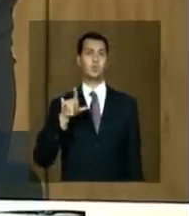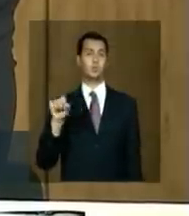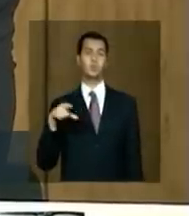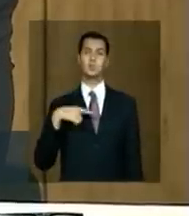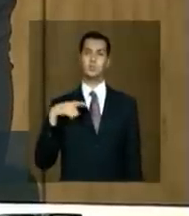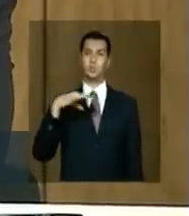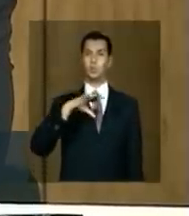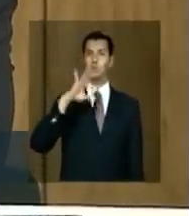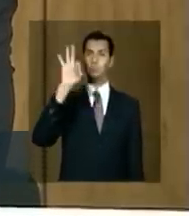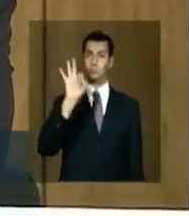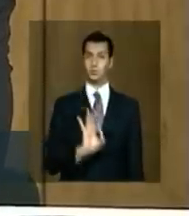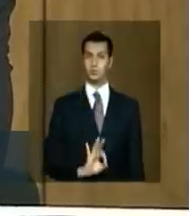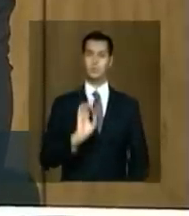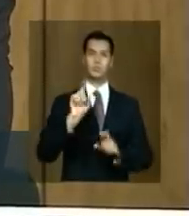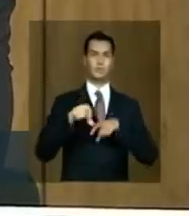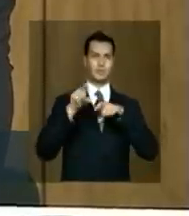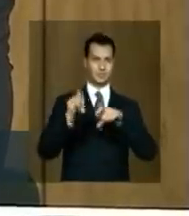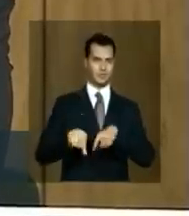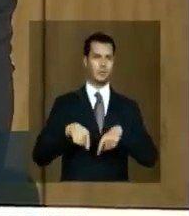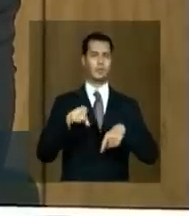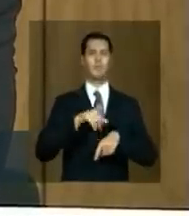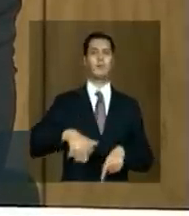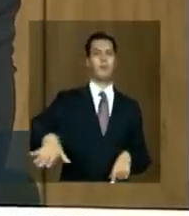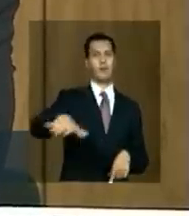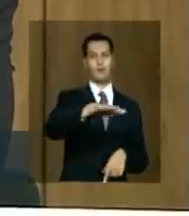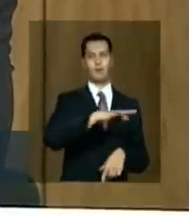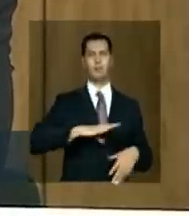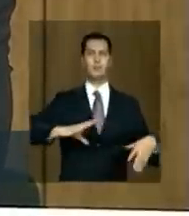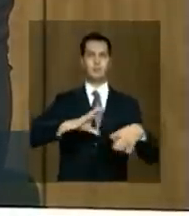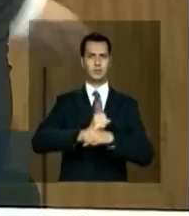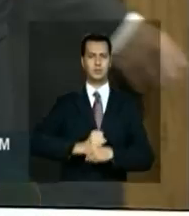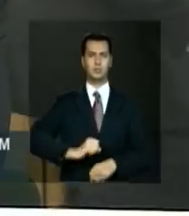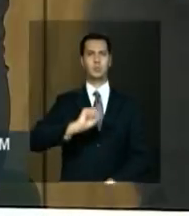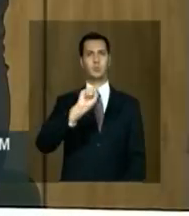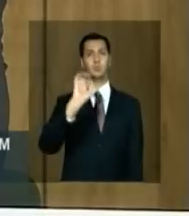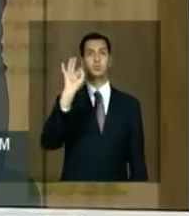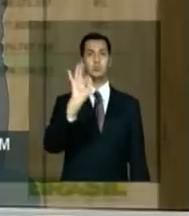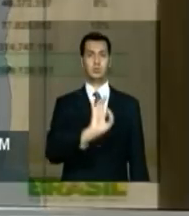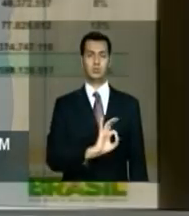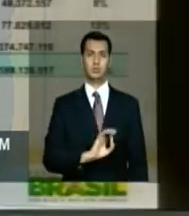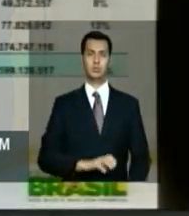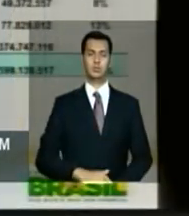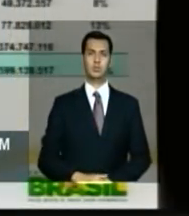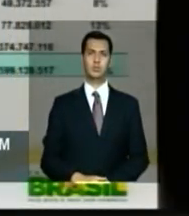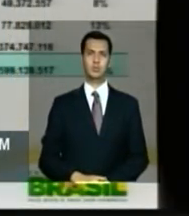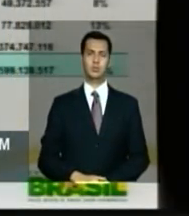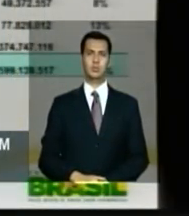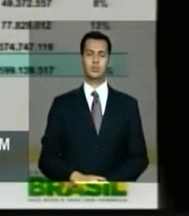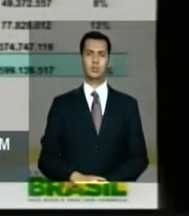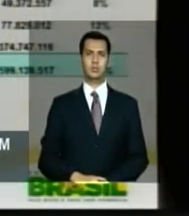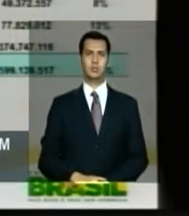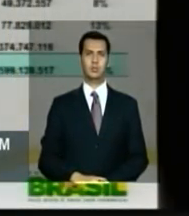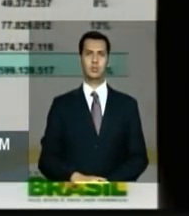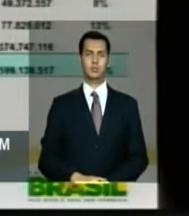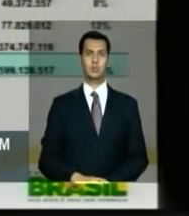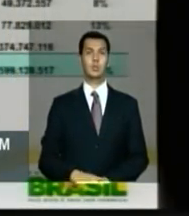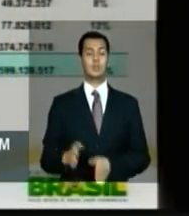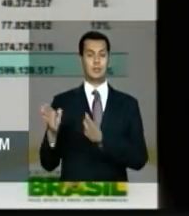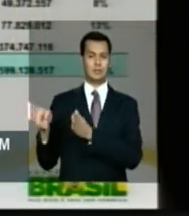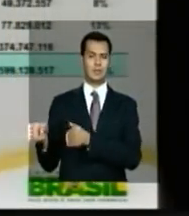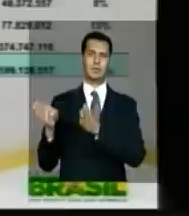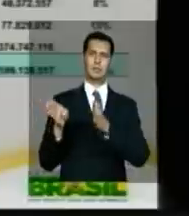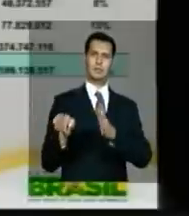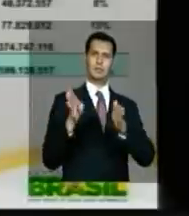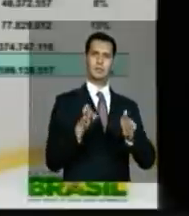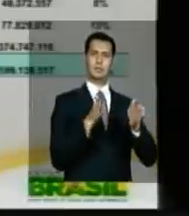9% das propriedades e ocupam 88% da área nós estamos portanto nesta faixa até